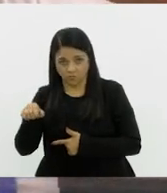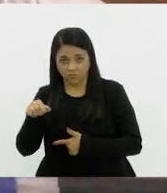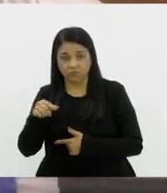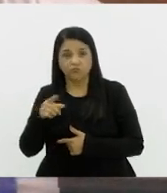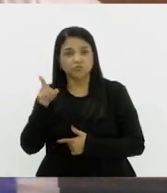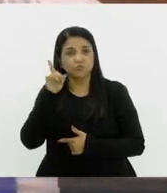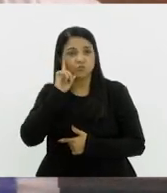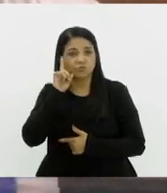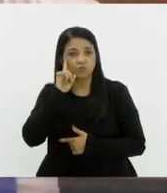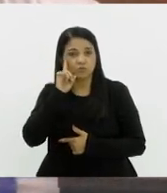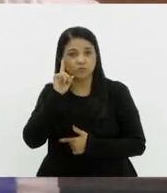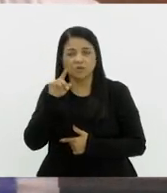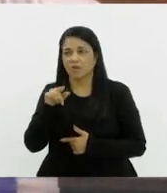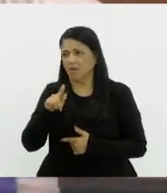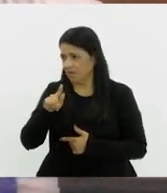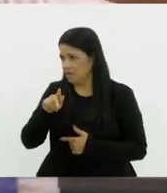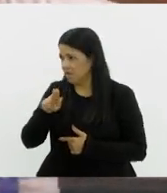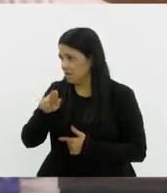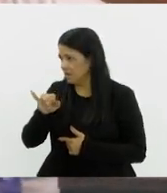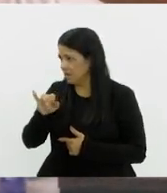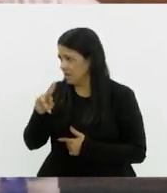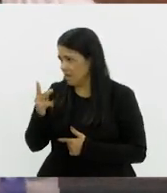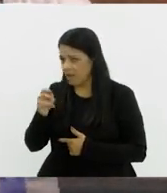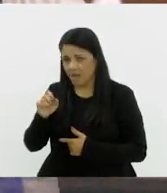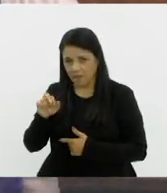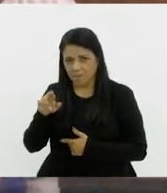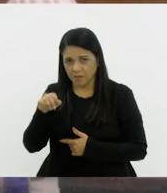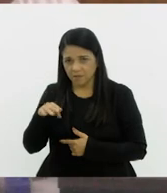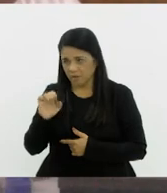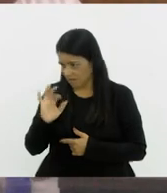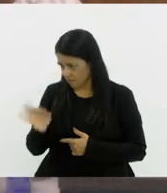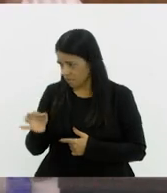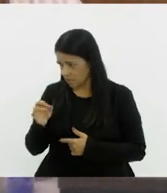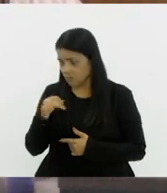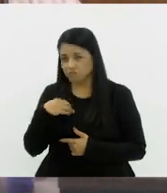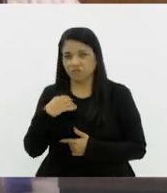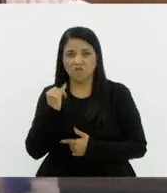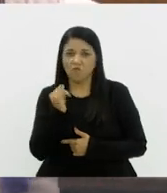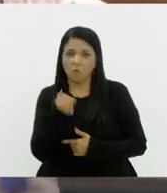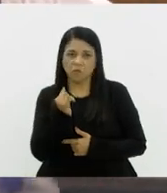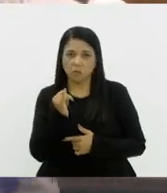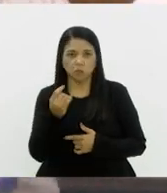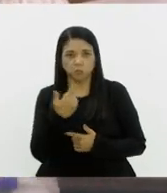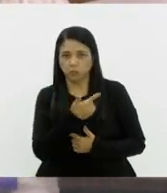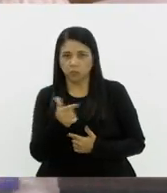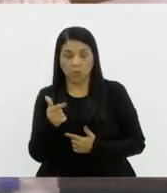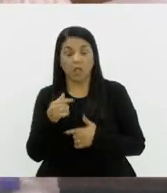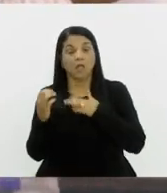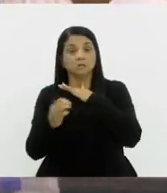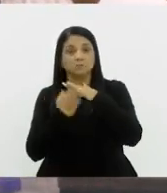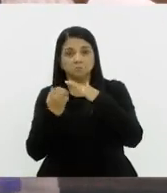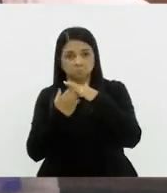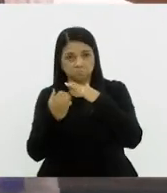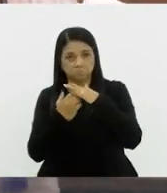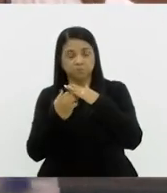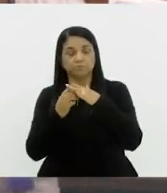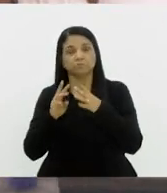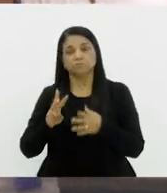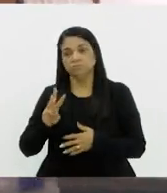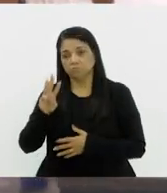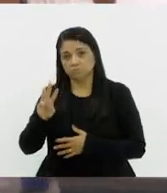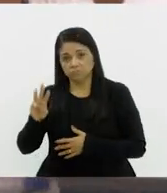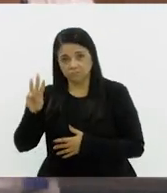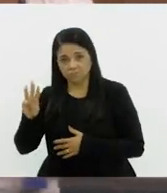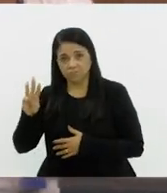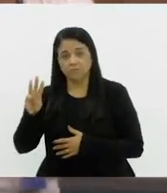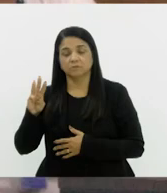falou. Guilherme, não tem. A gente não tem essa informação. As empresas tinham que disponibilizar nos seus sites,